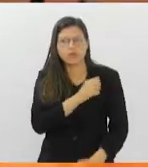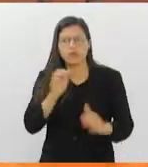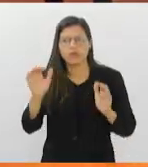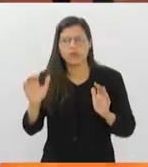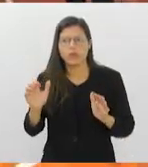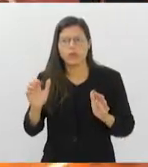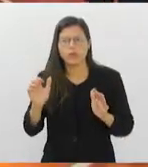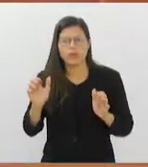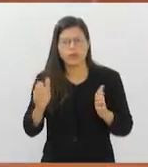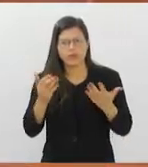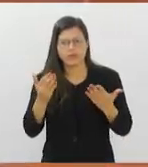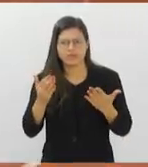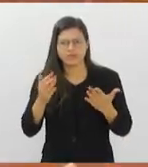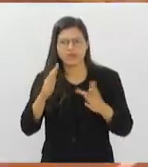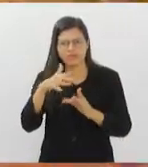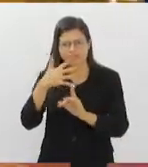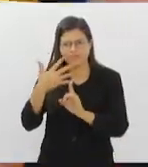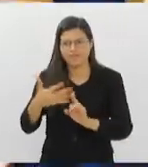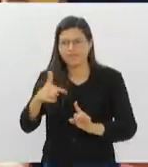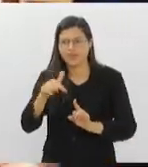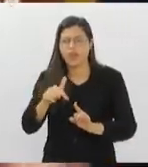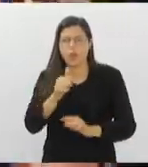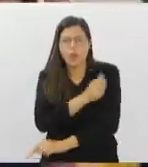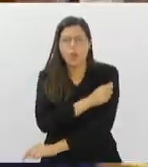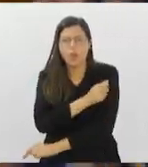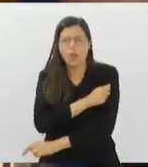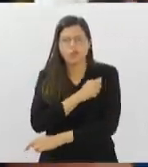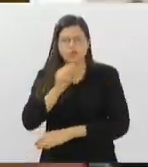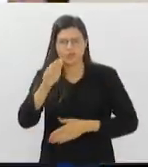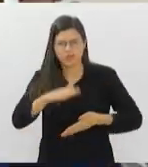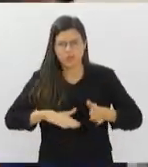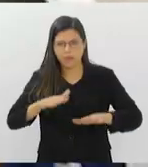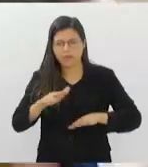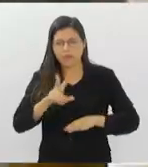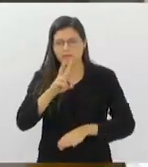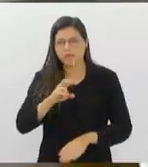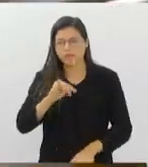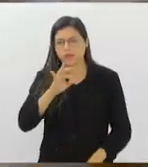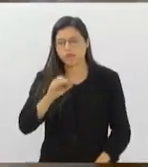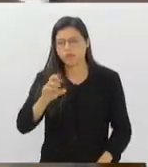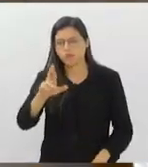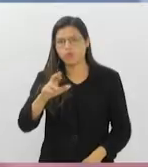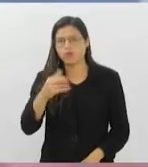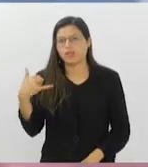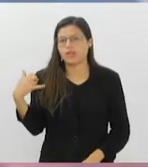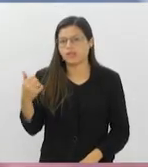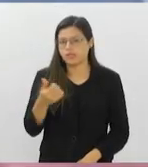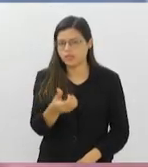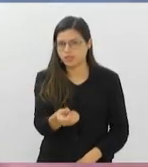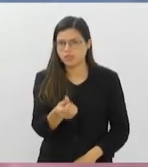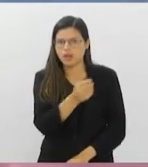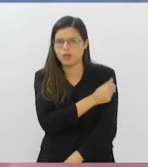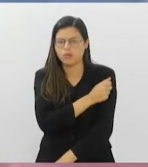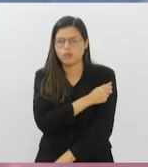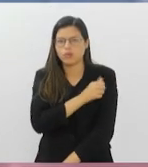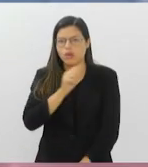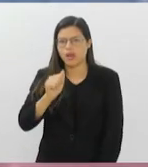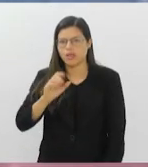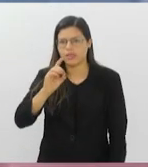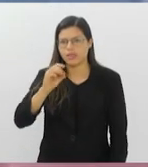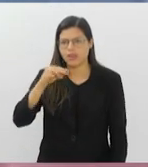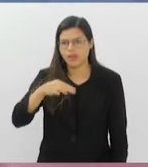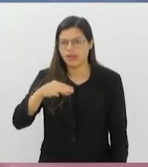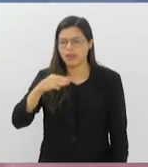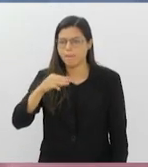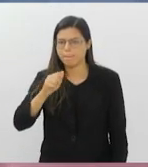é o aluno atleta de basquete Vitor Guarnieri, de 16 anos, aluno do colégio ADN Master, que